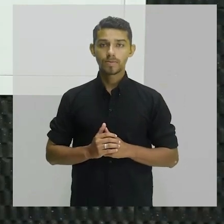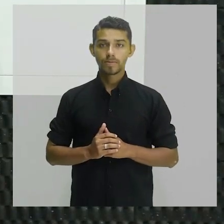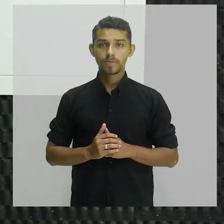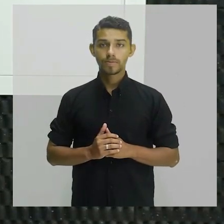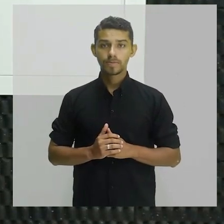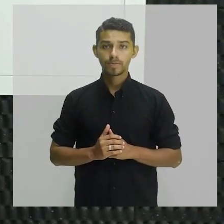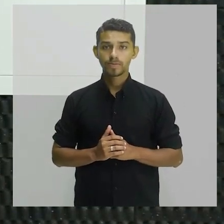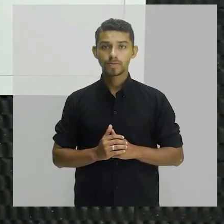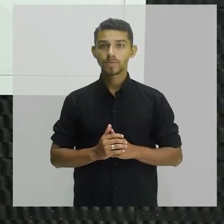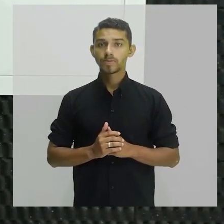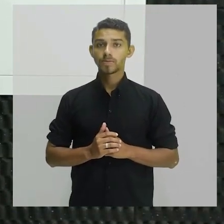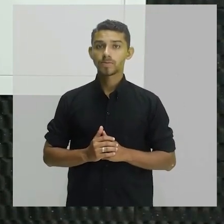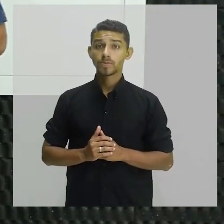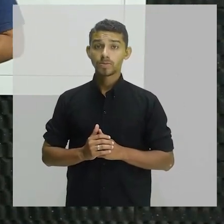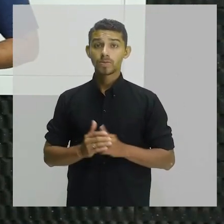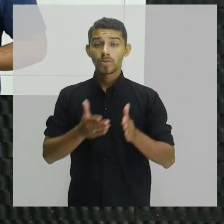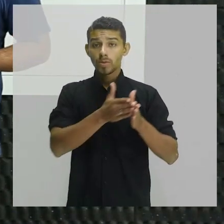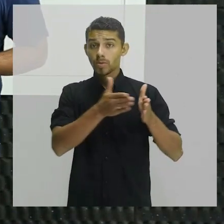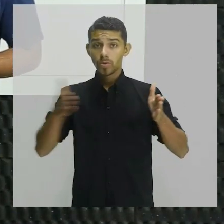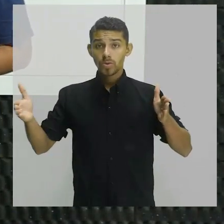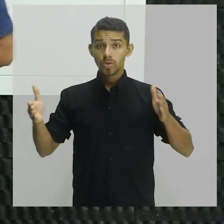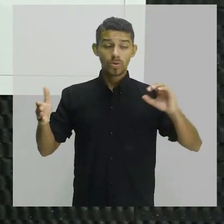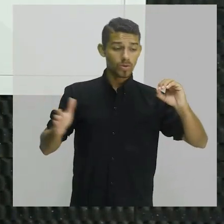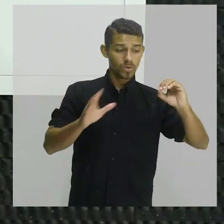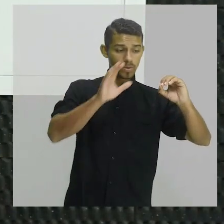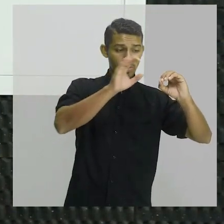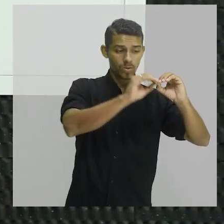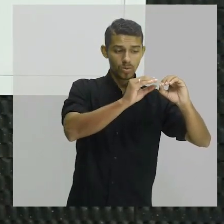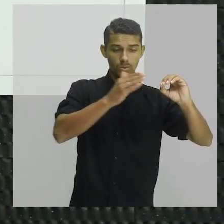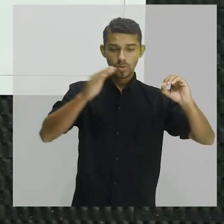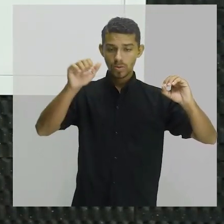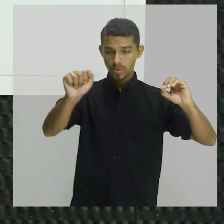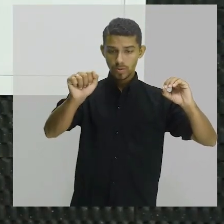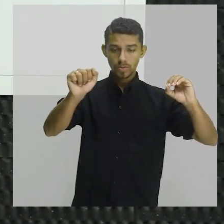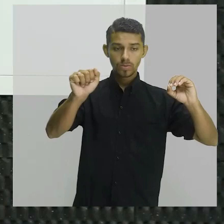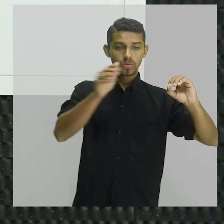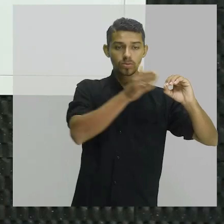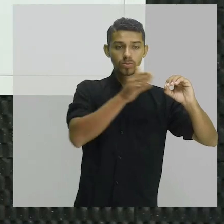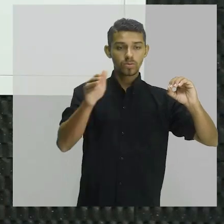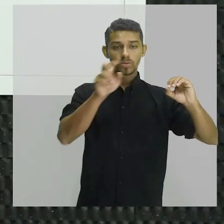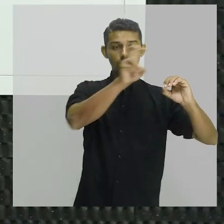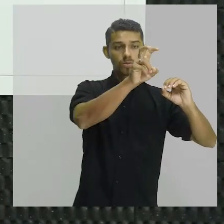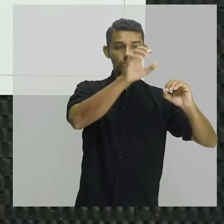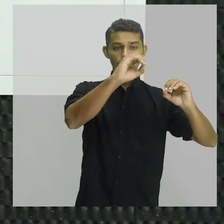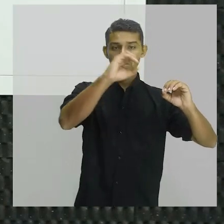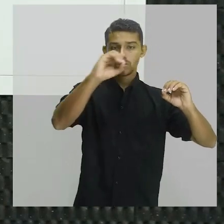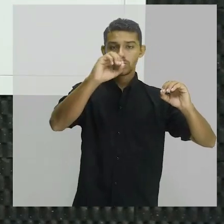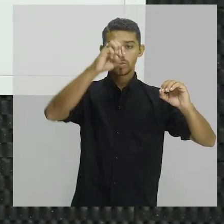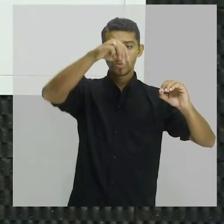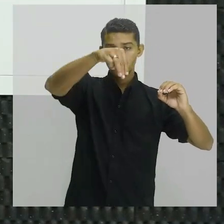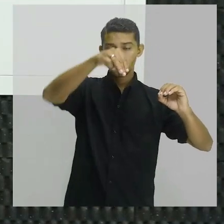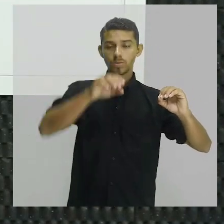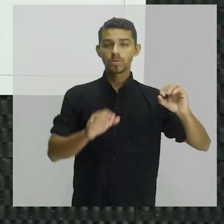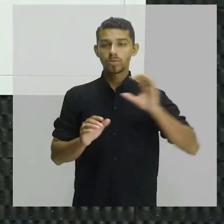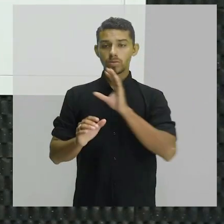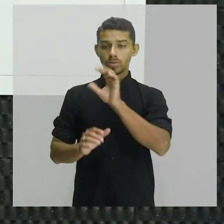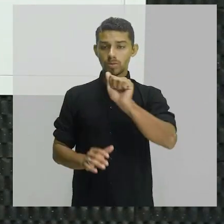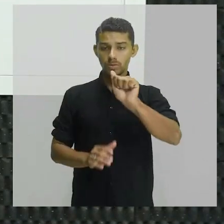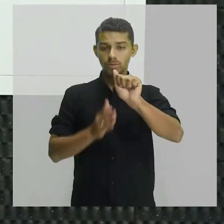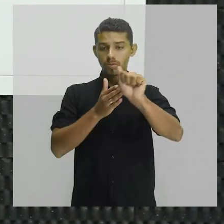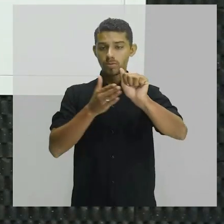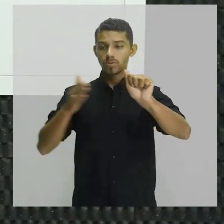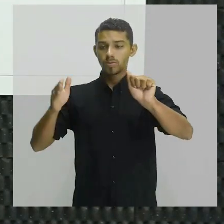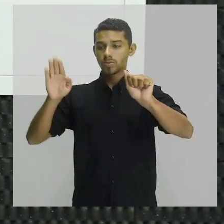Os semáforos estão separados por uma distância de 500 metros. Então vamos lá. Então, semáforo entre o